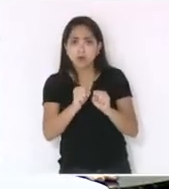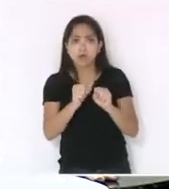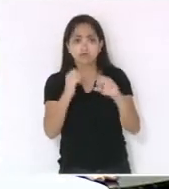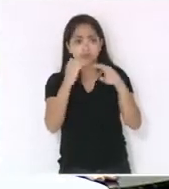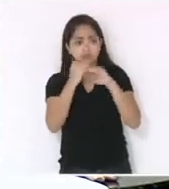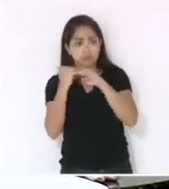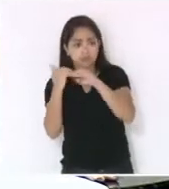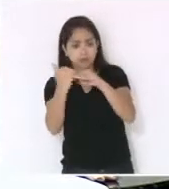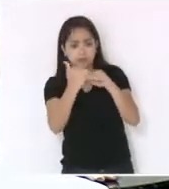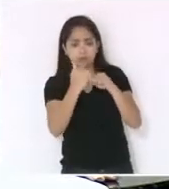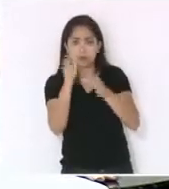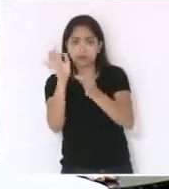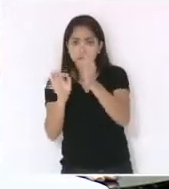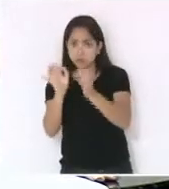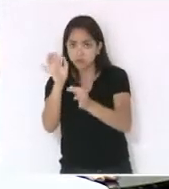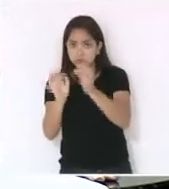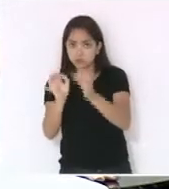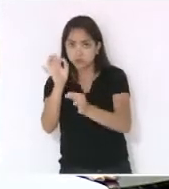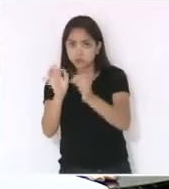e da justiça,